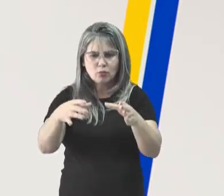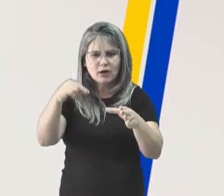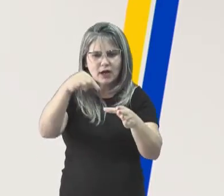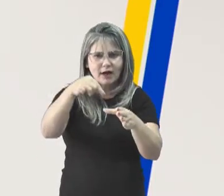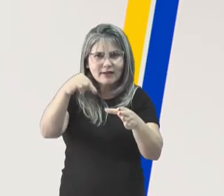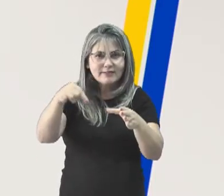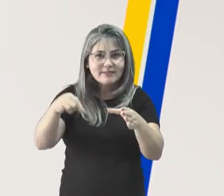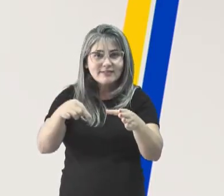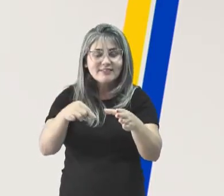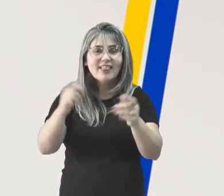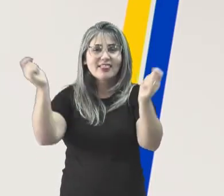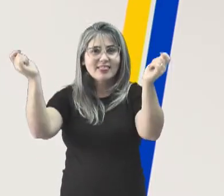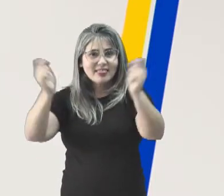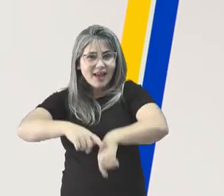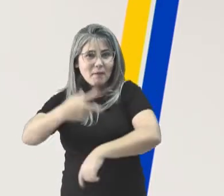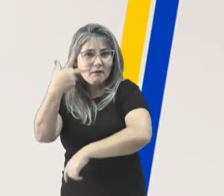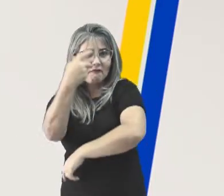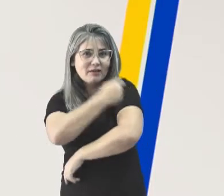no máximo,